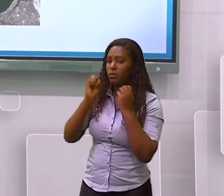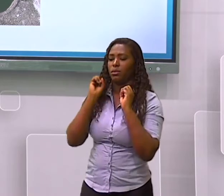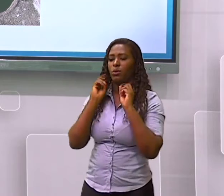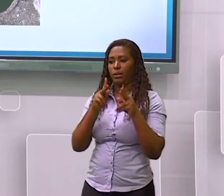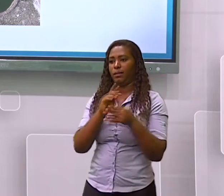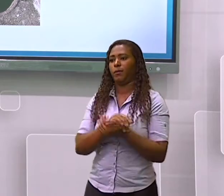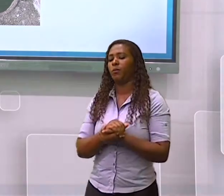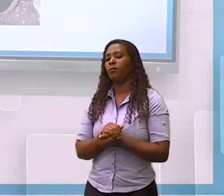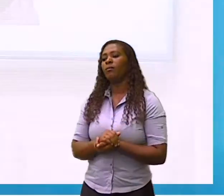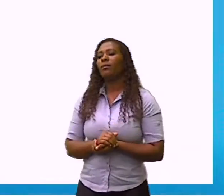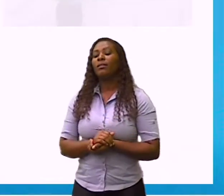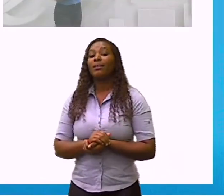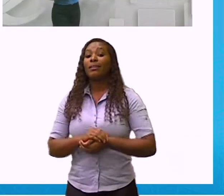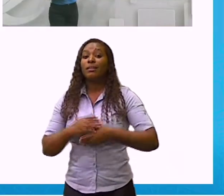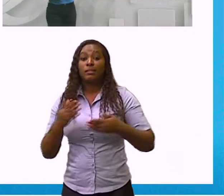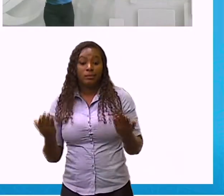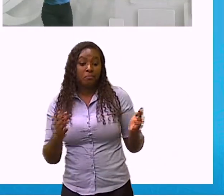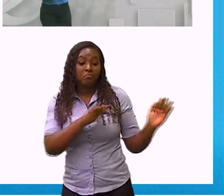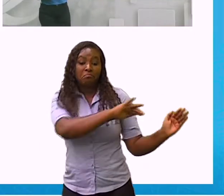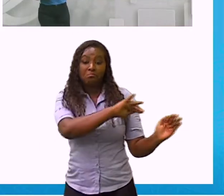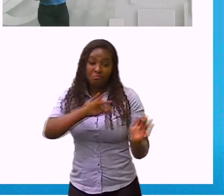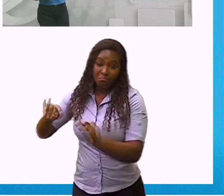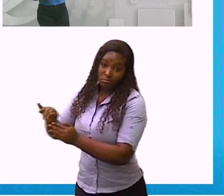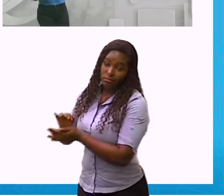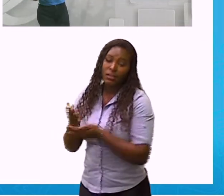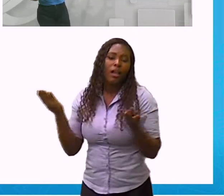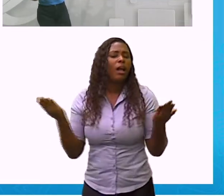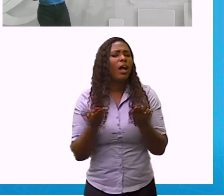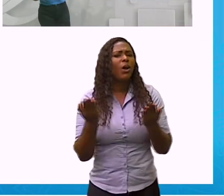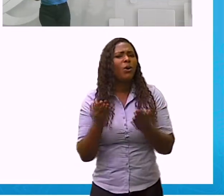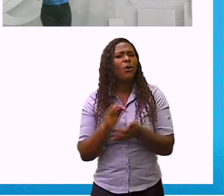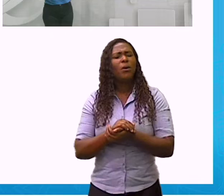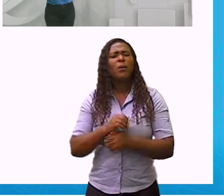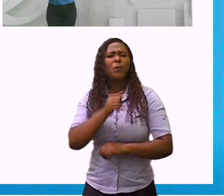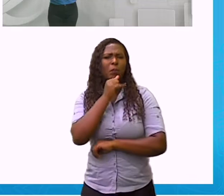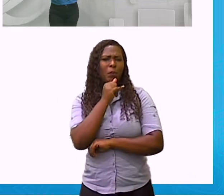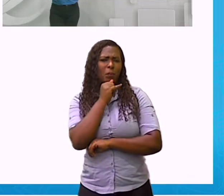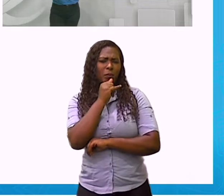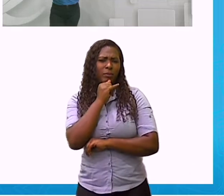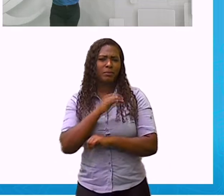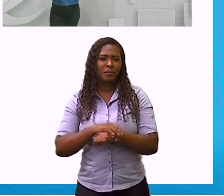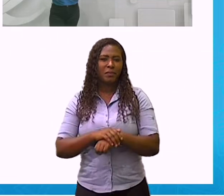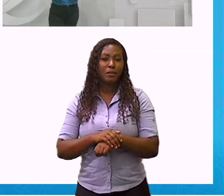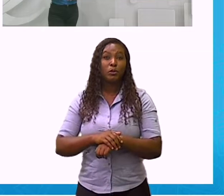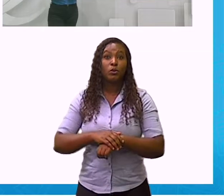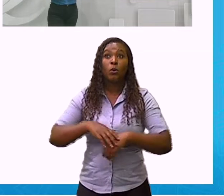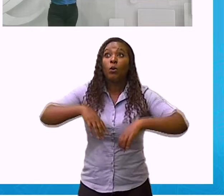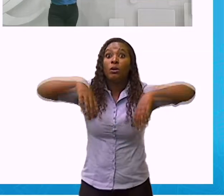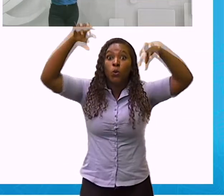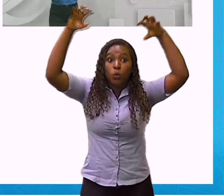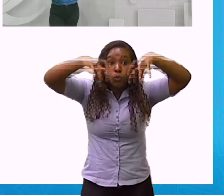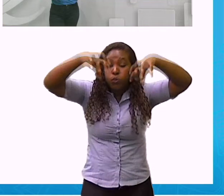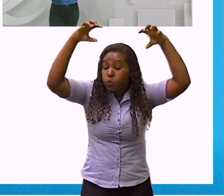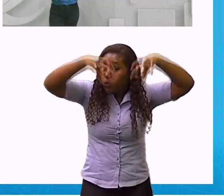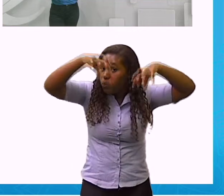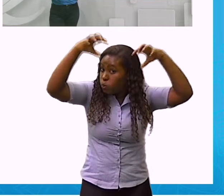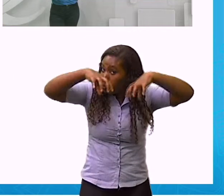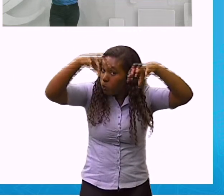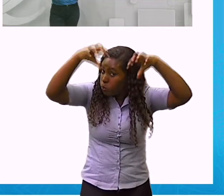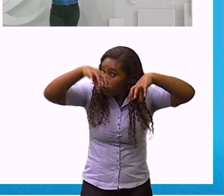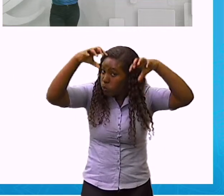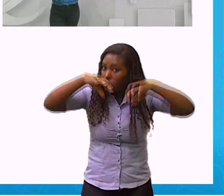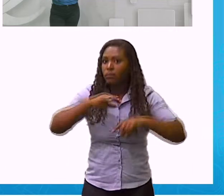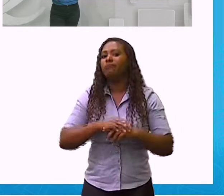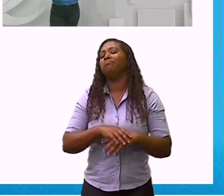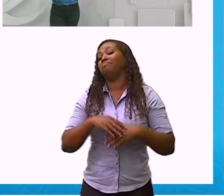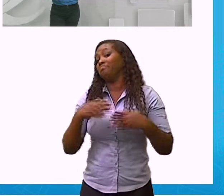Agora nós vamos falar de dias chuvosos. Então, os riscos, eles devem ser analisados